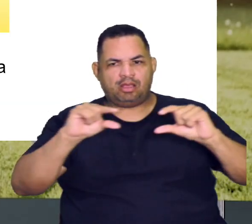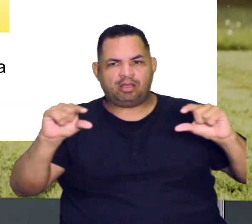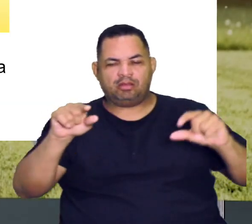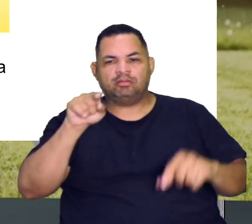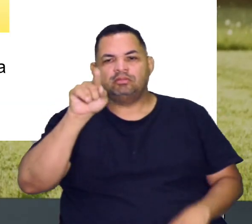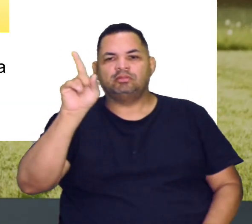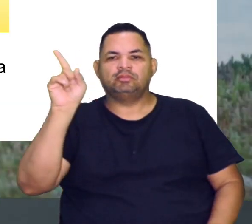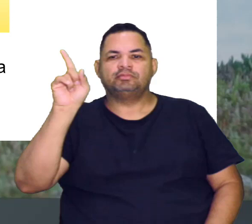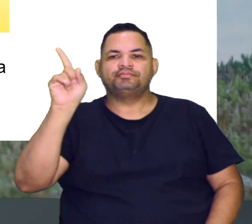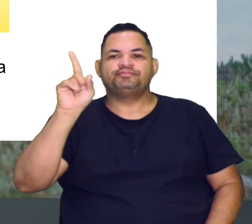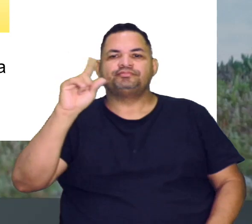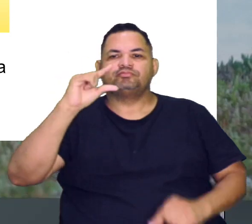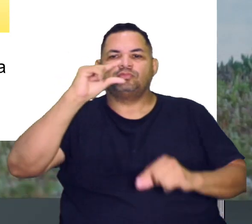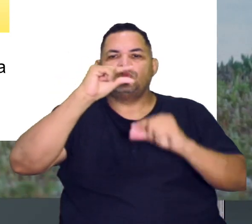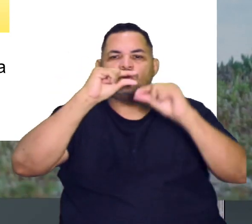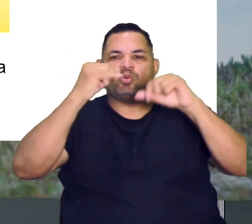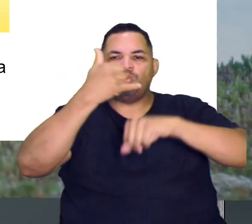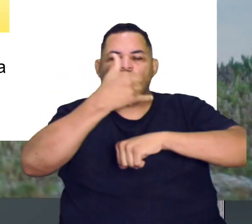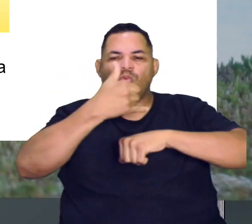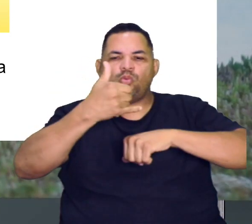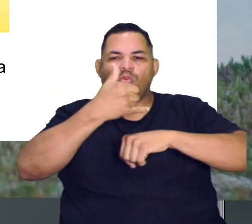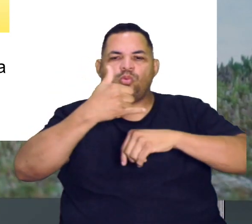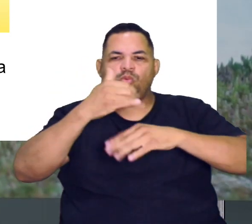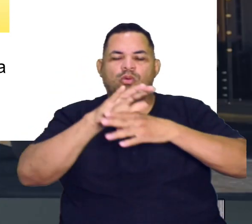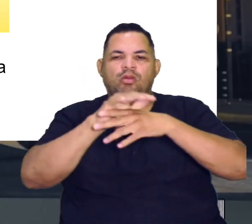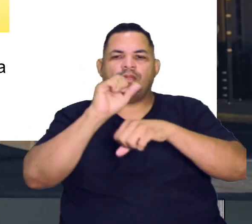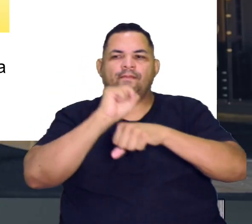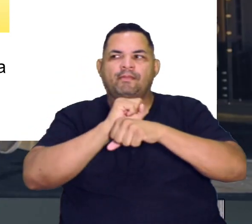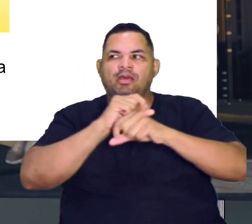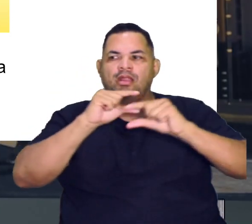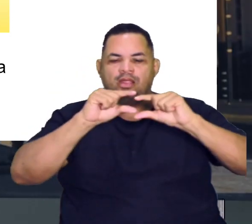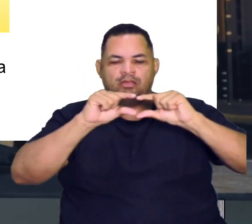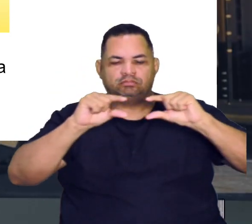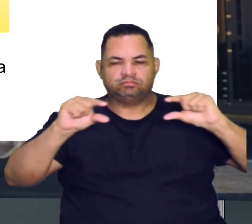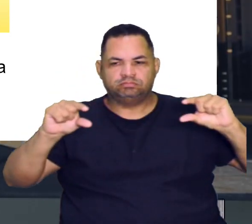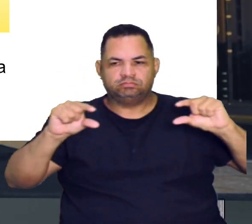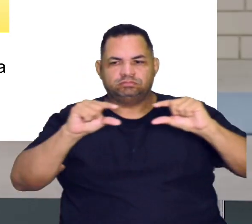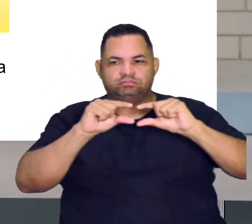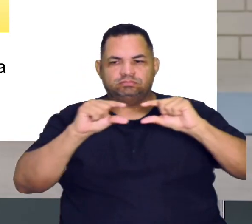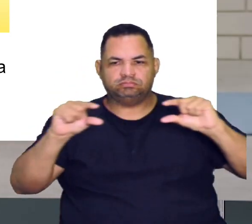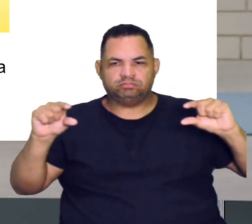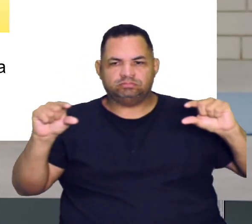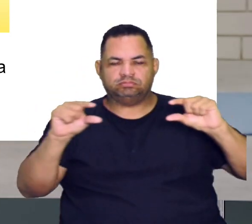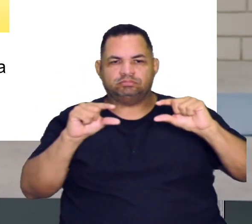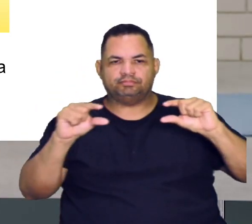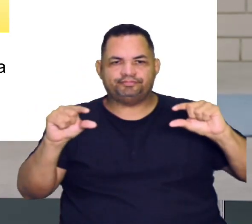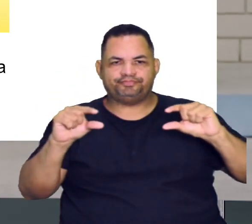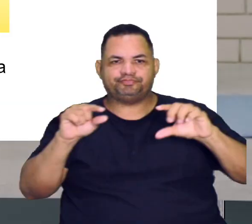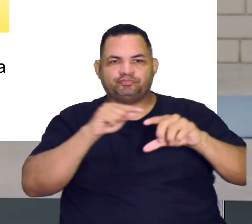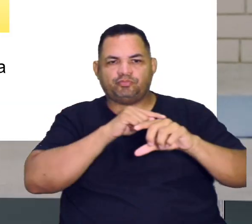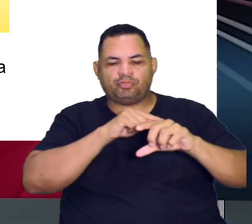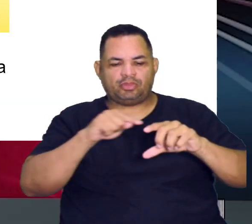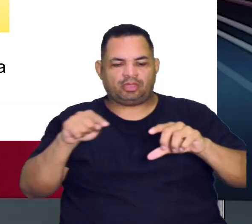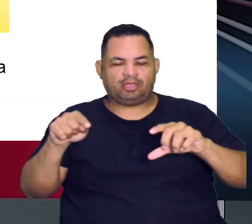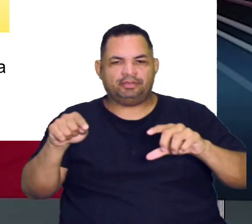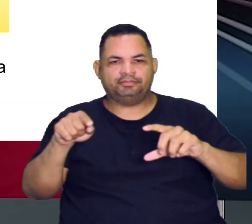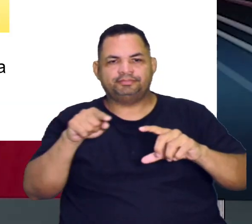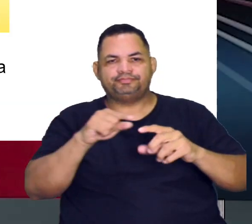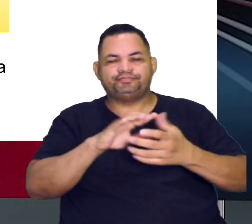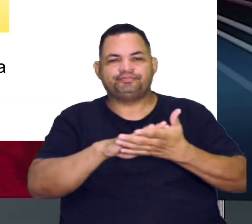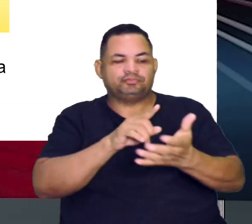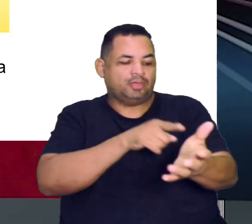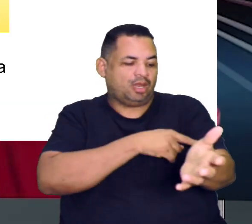olha só, essas gorduras paradas na parede aí desse encanamento que são aí as